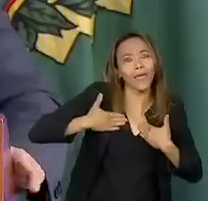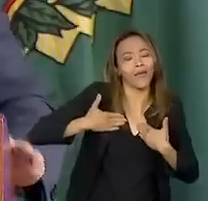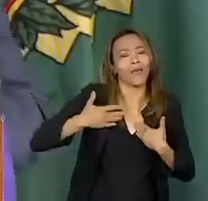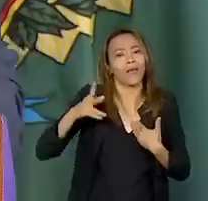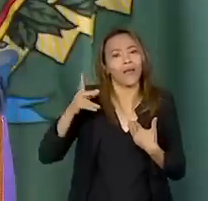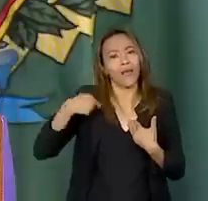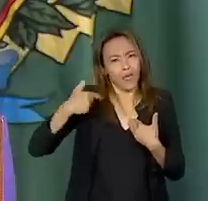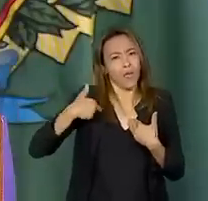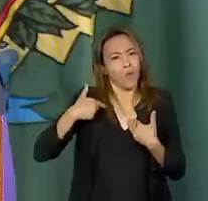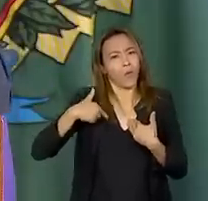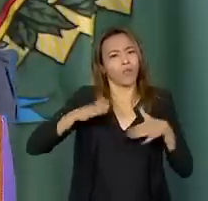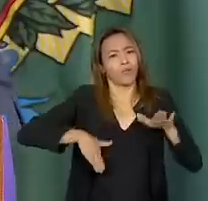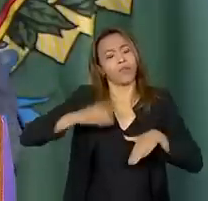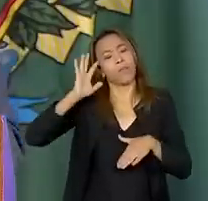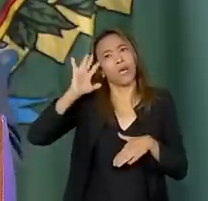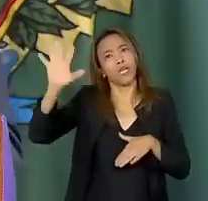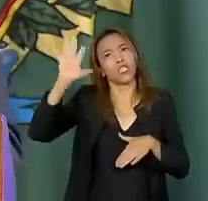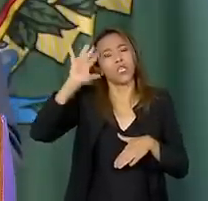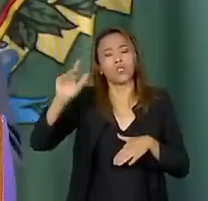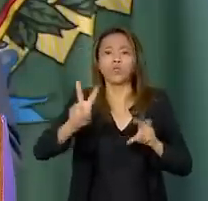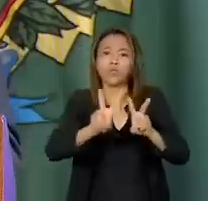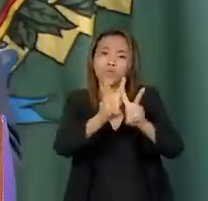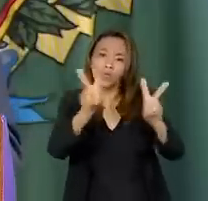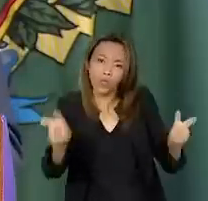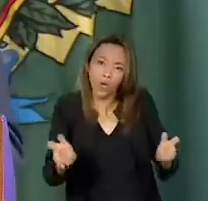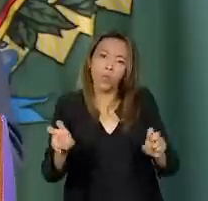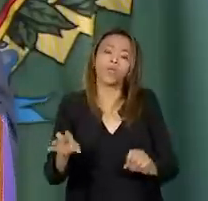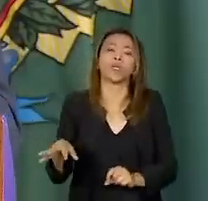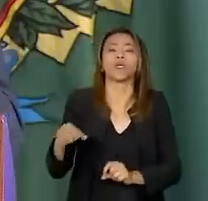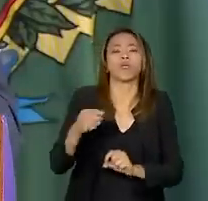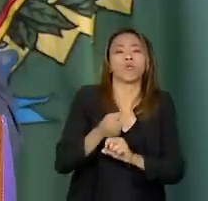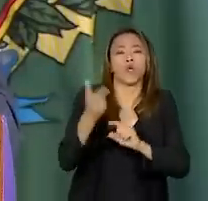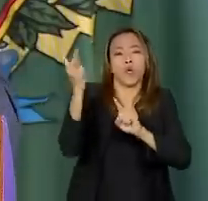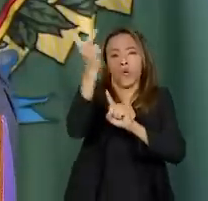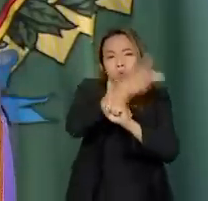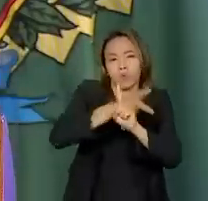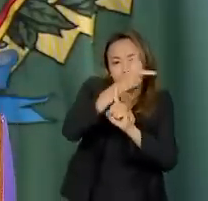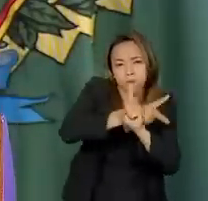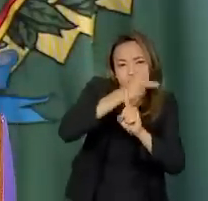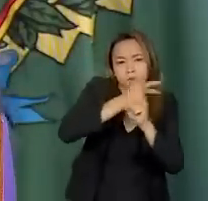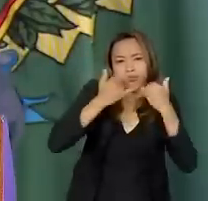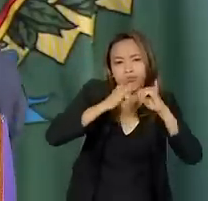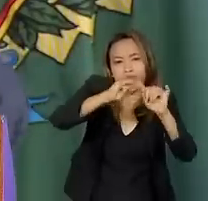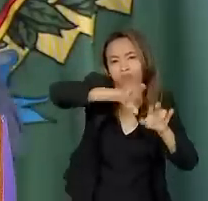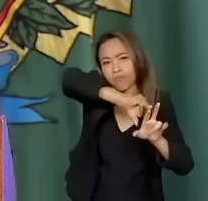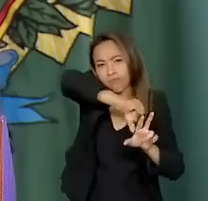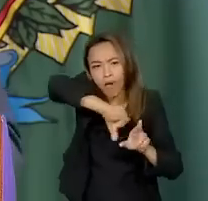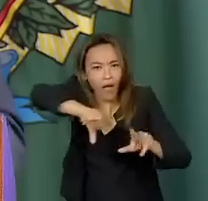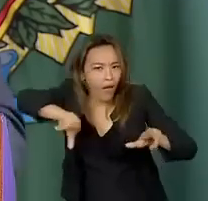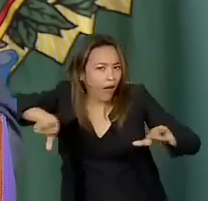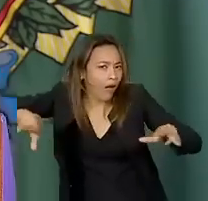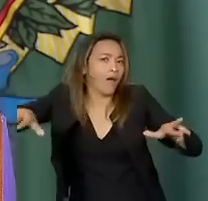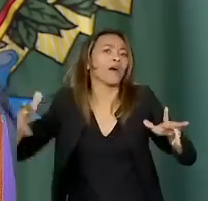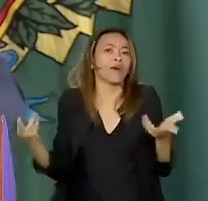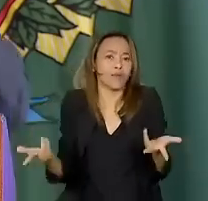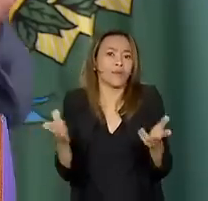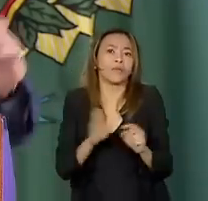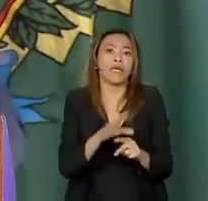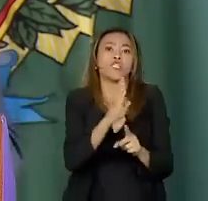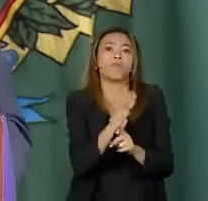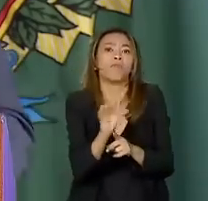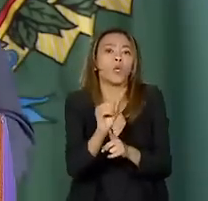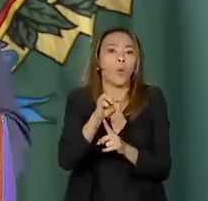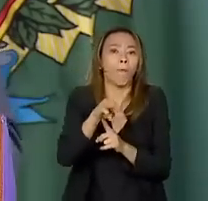seguinte: em se tratando de energia renovável, em se tratando de energia solar, de energia eólica, de biomassa,